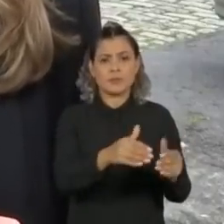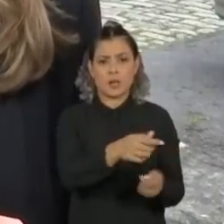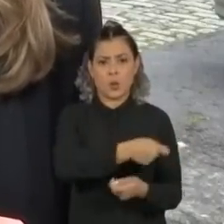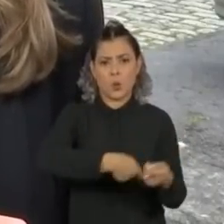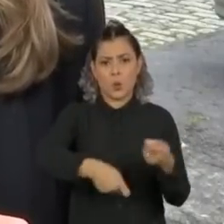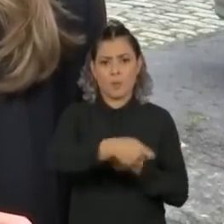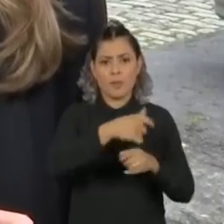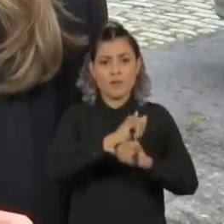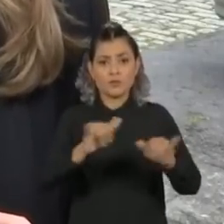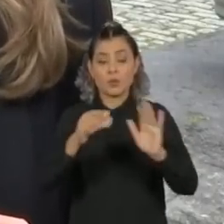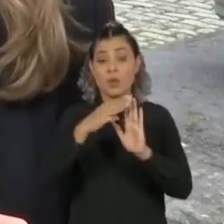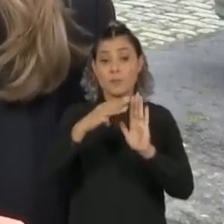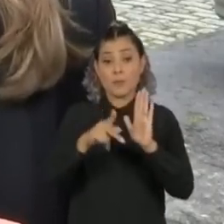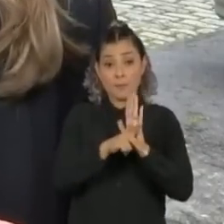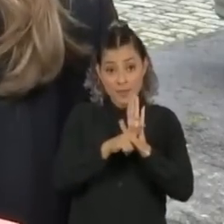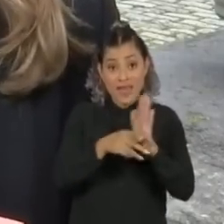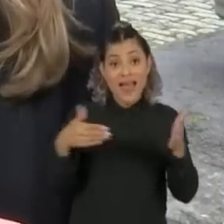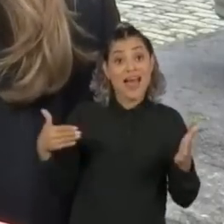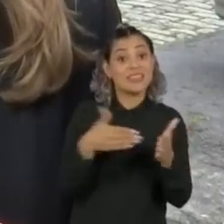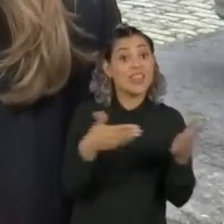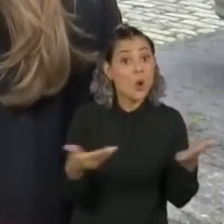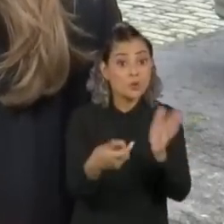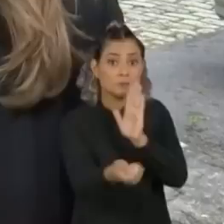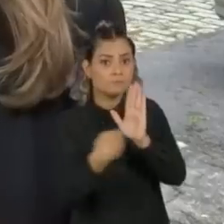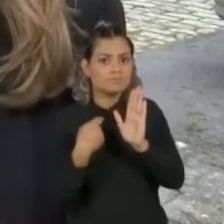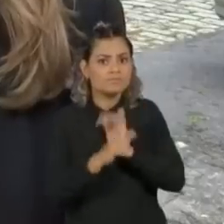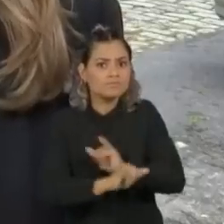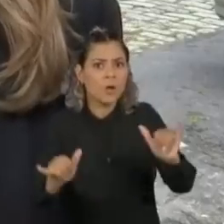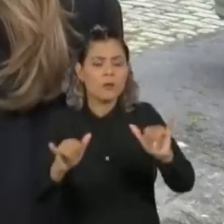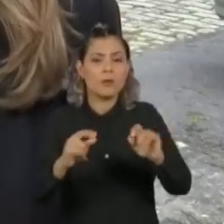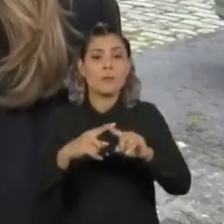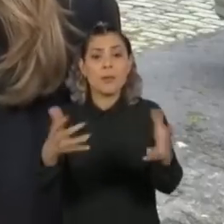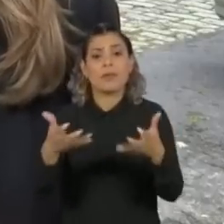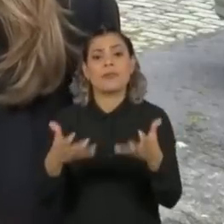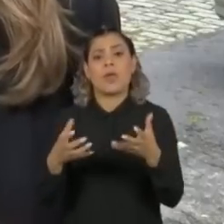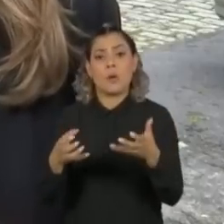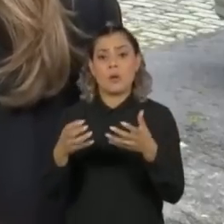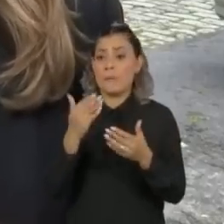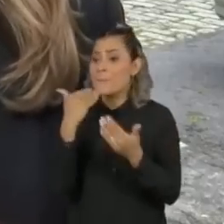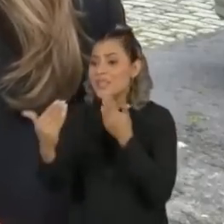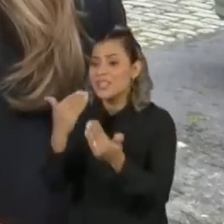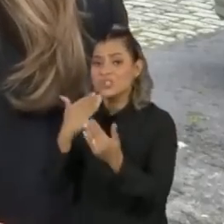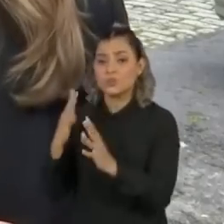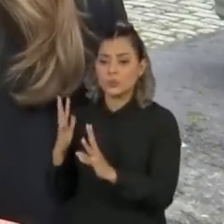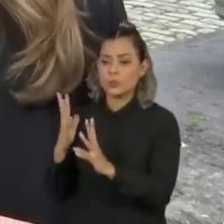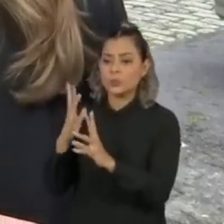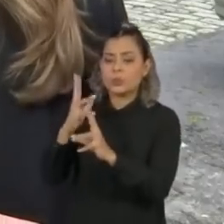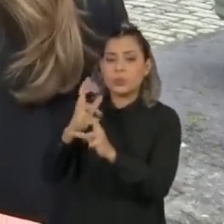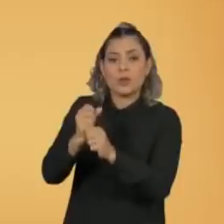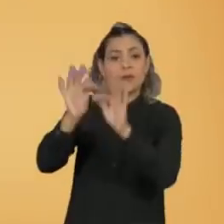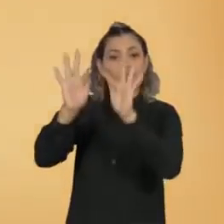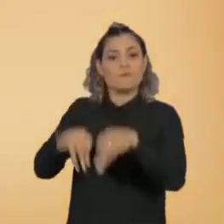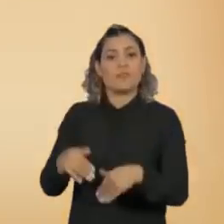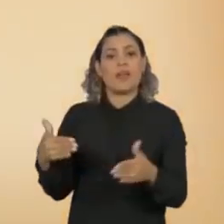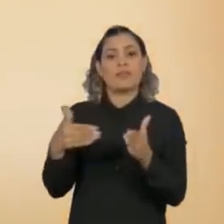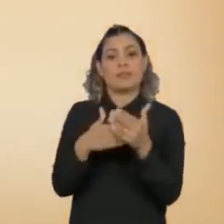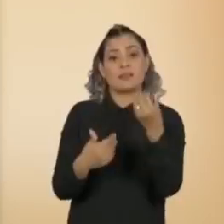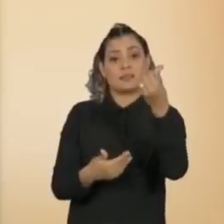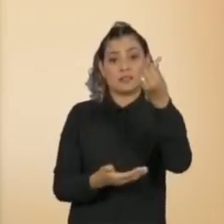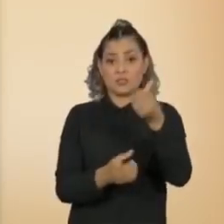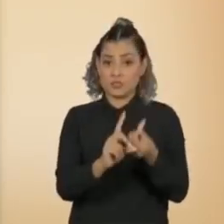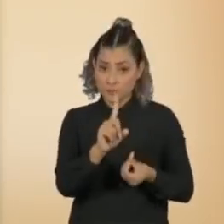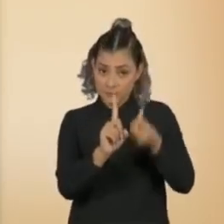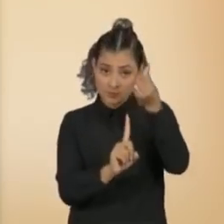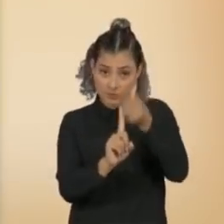que a medida provisória sairia até hoje. A estimativa é zerar o estoque de pedidos em até 6 meses. Em nota,